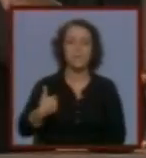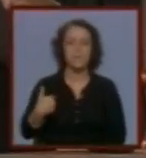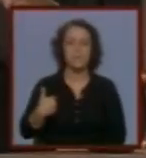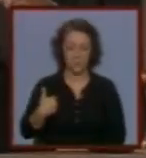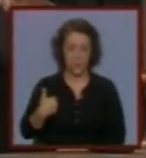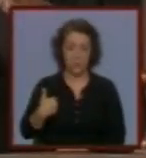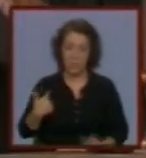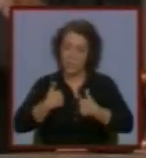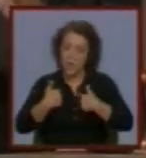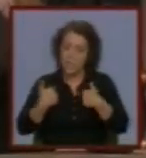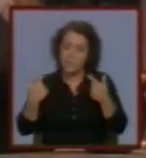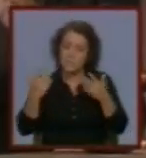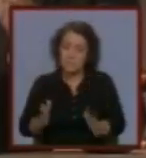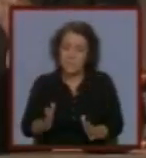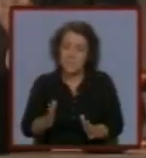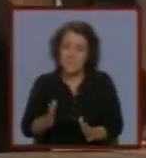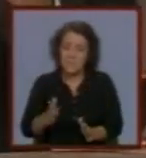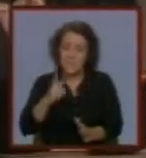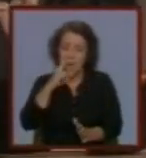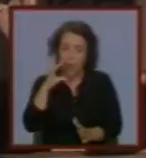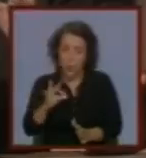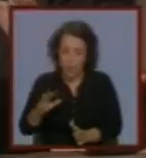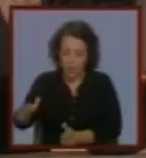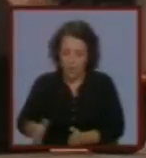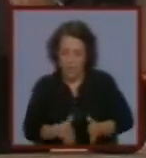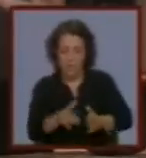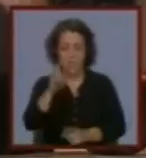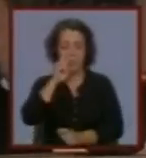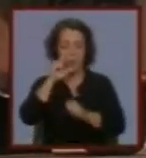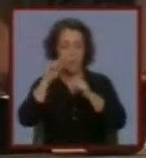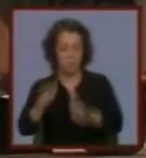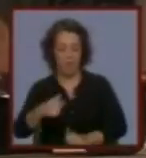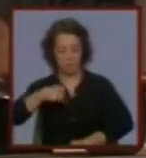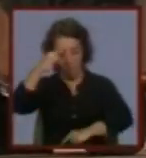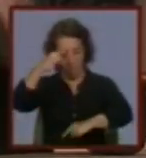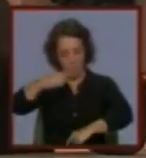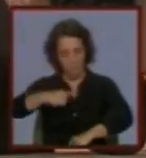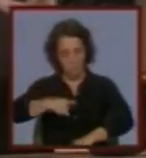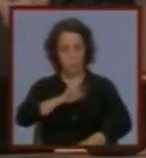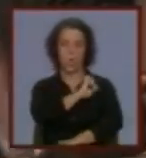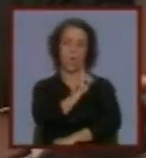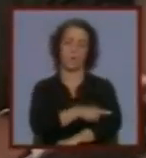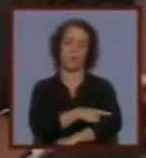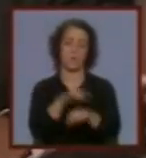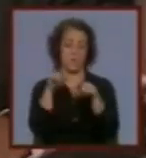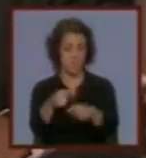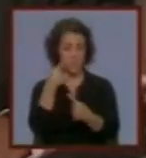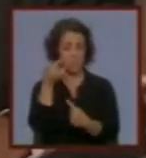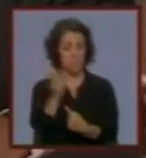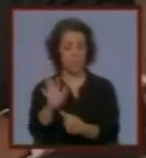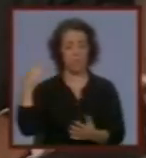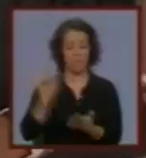e portanto nós temos que seguir um curso com segurança com competência e isso nós demonstramos